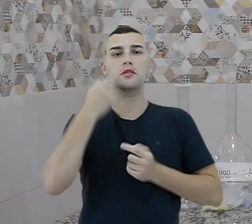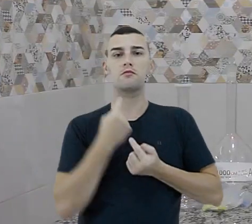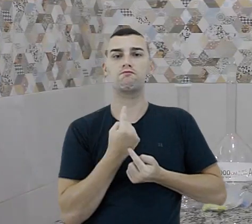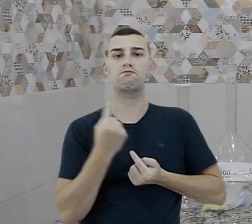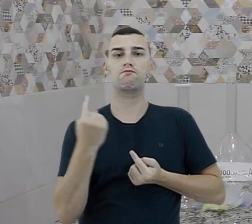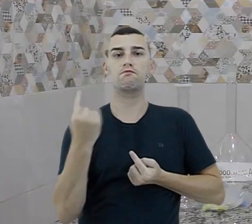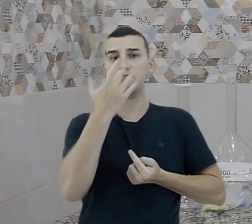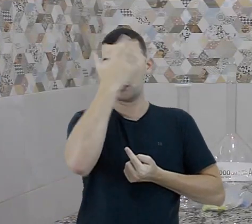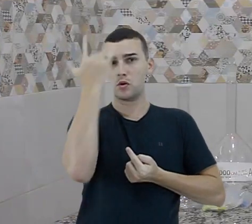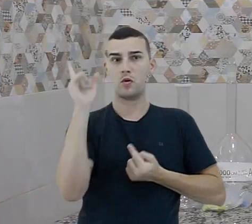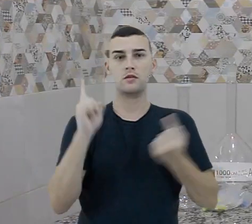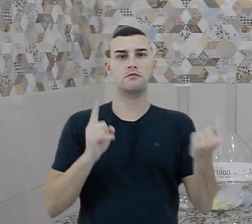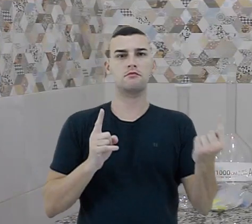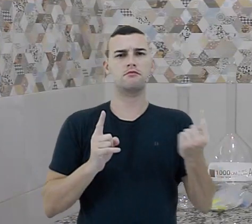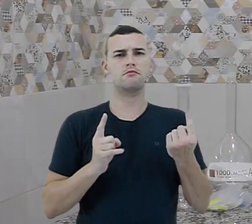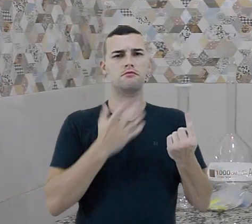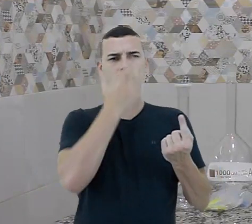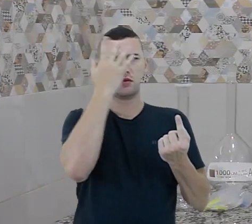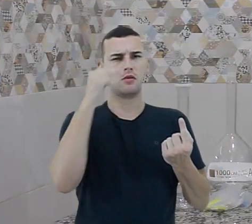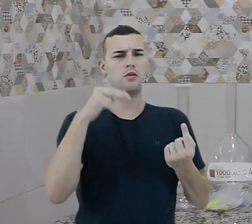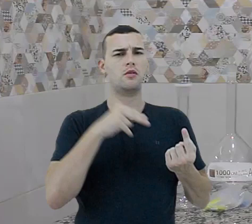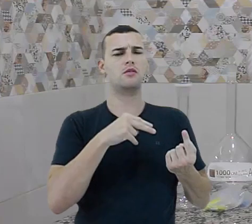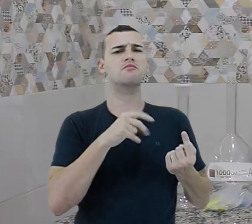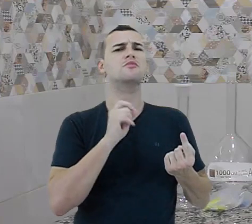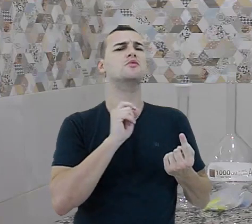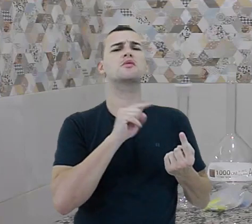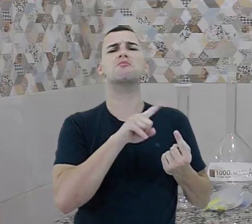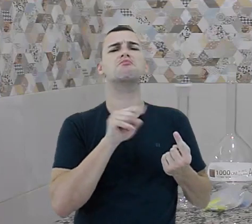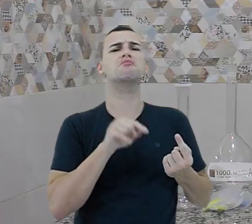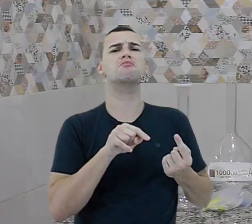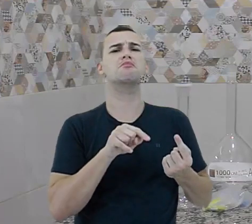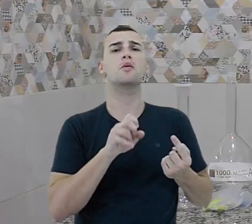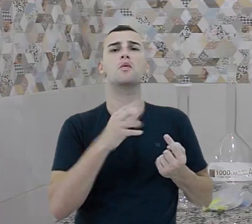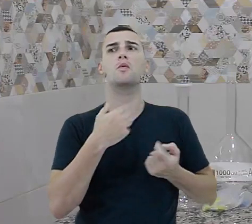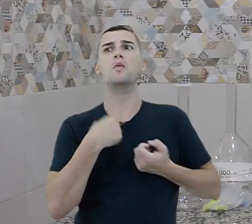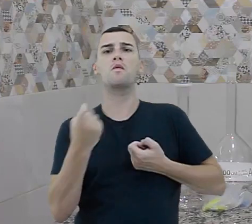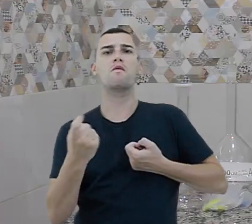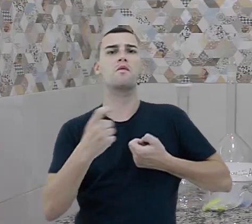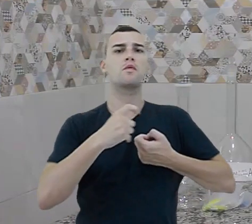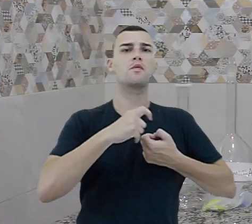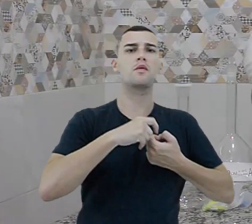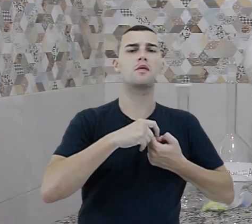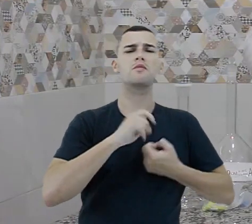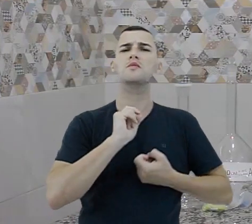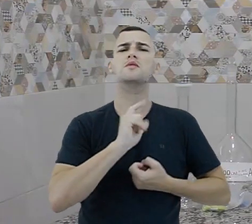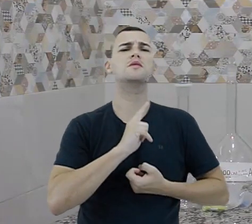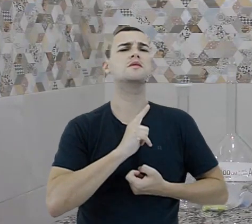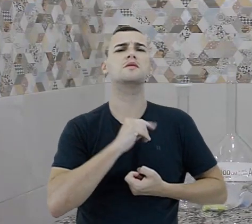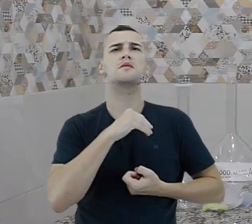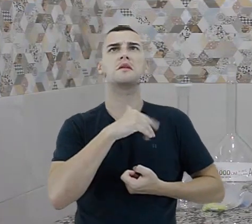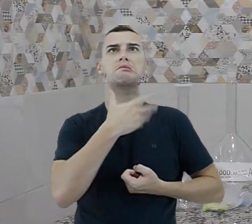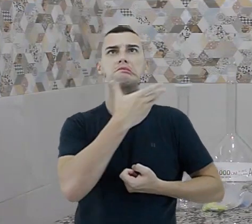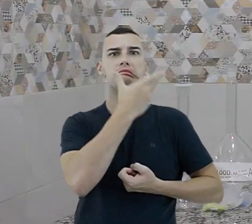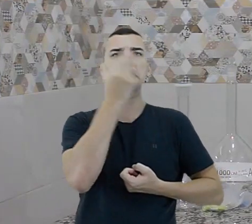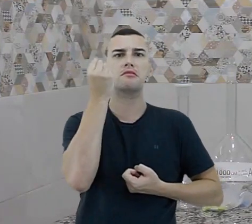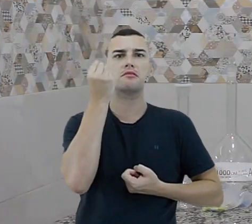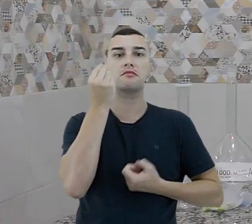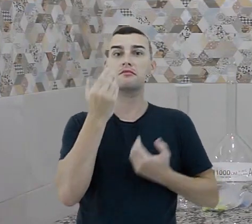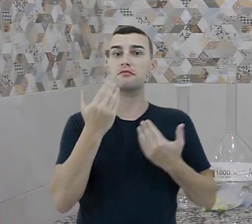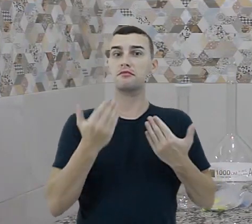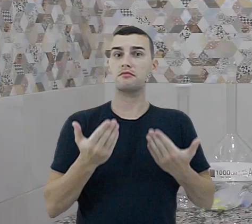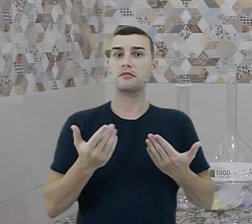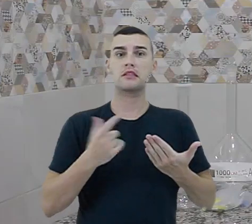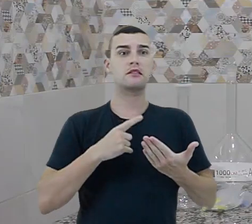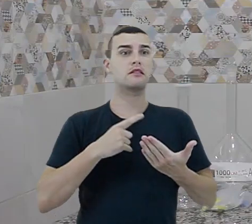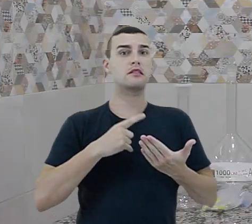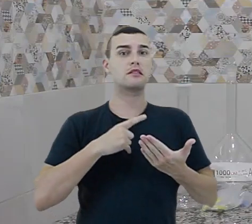alguém pode chegar aqui e não entender o que é esse líquido. Ou eu mesmo posso chegar e esquecer se tiver vários líquidos, lembrando que eles são